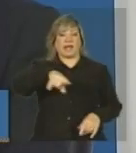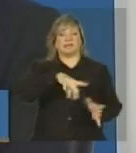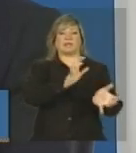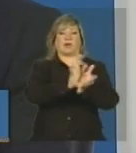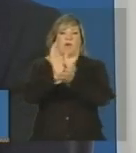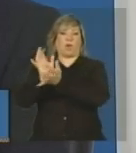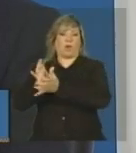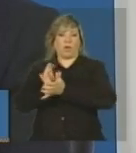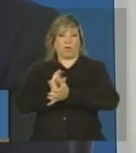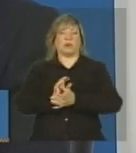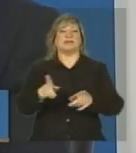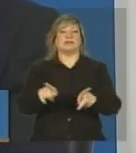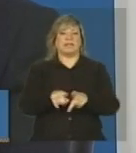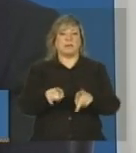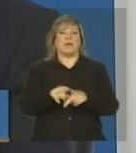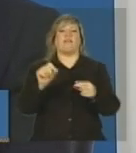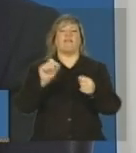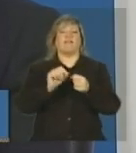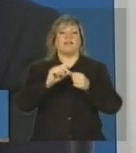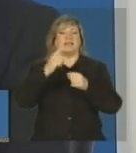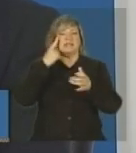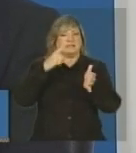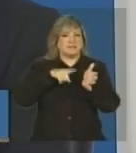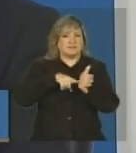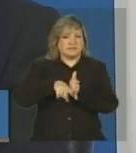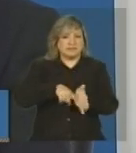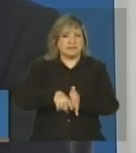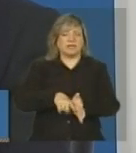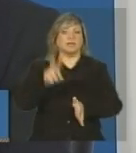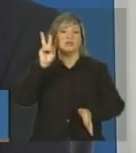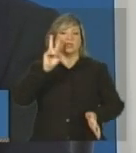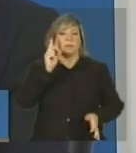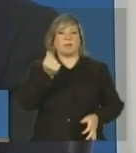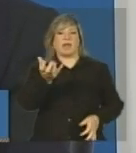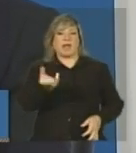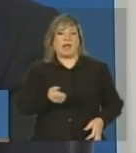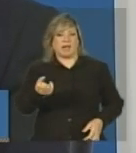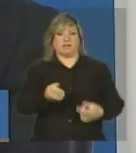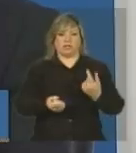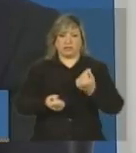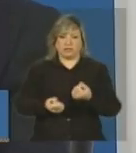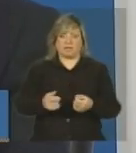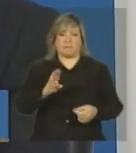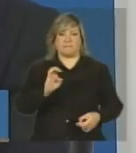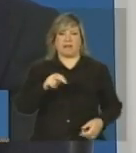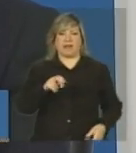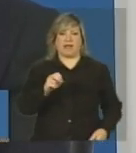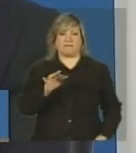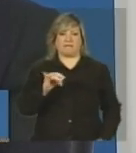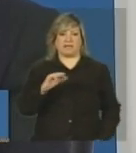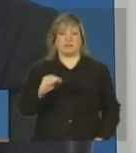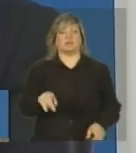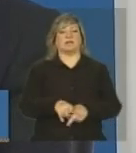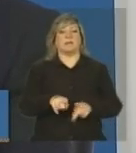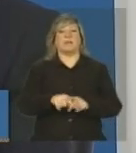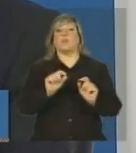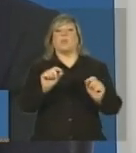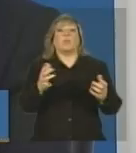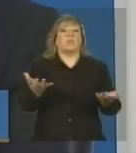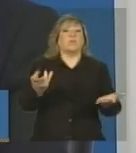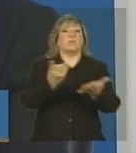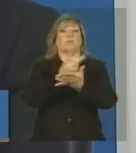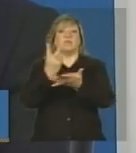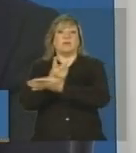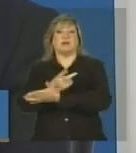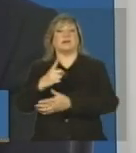também fazem essa fiscalização sobre o recebimento de benefício e sobre as falhas que